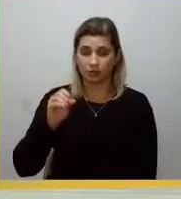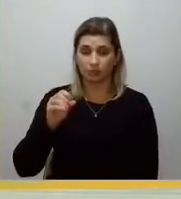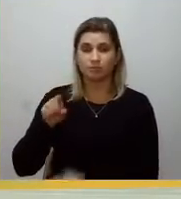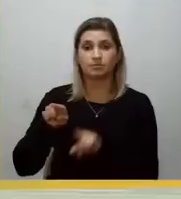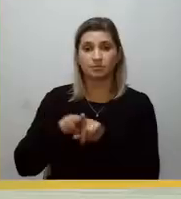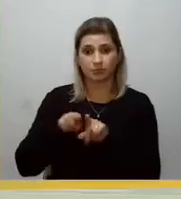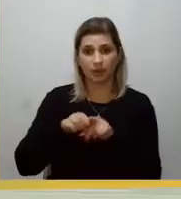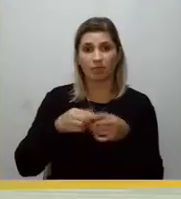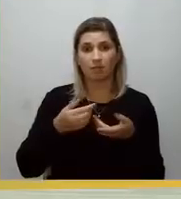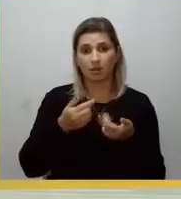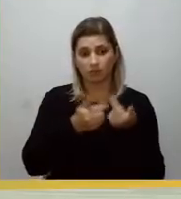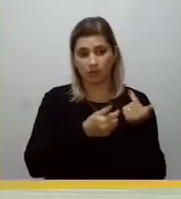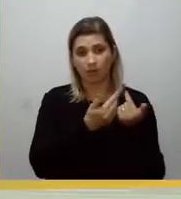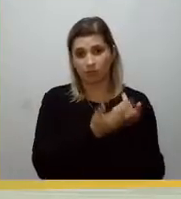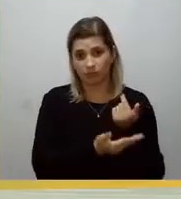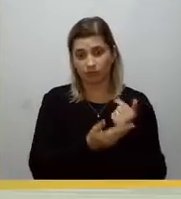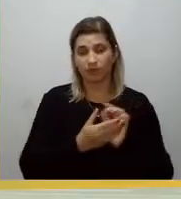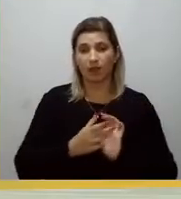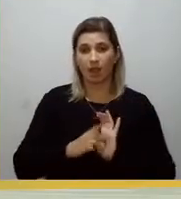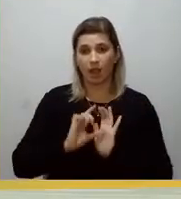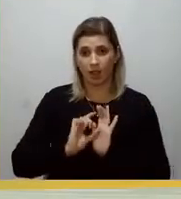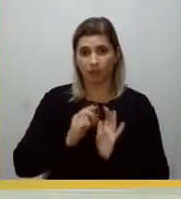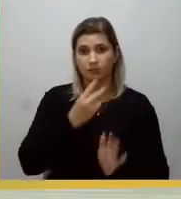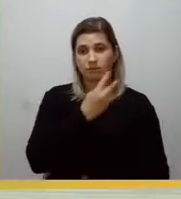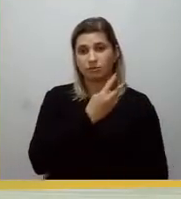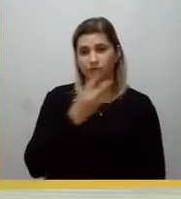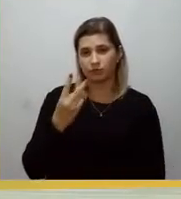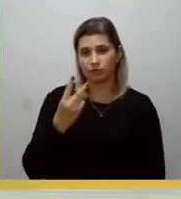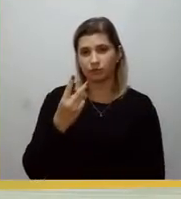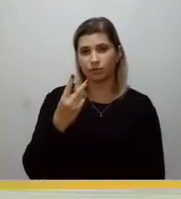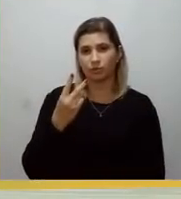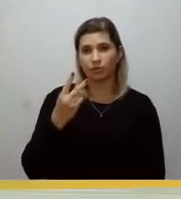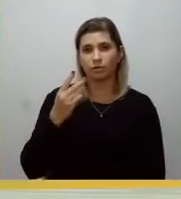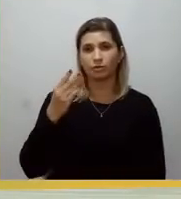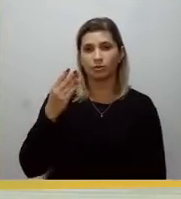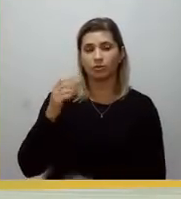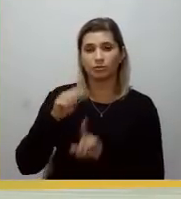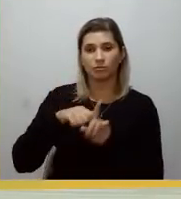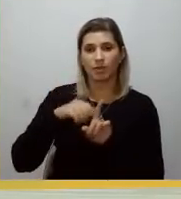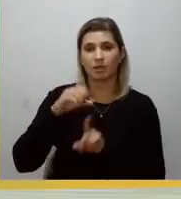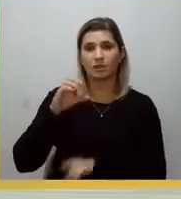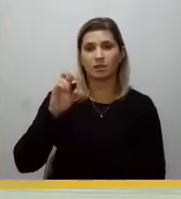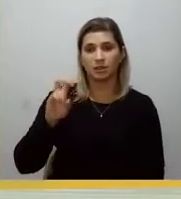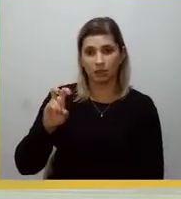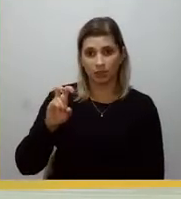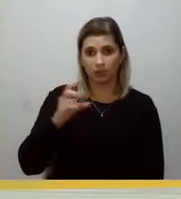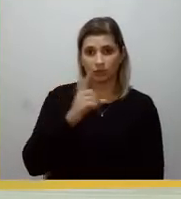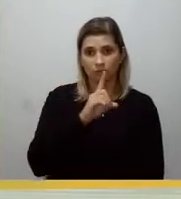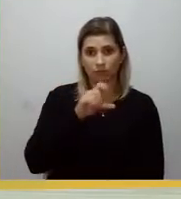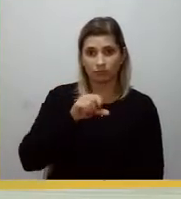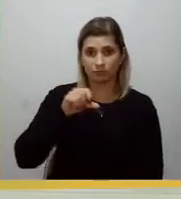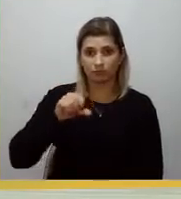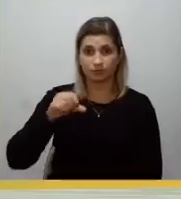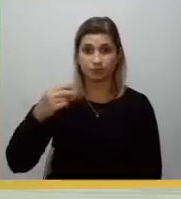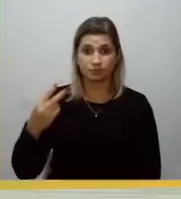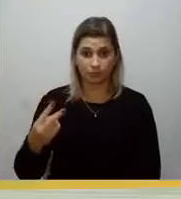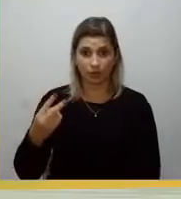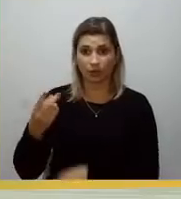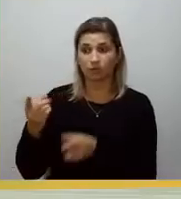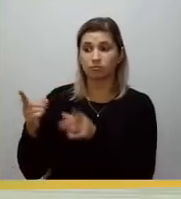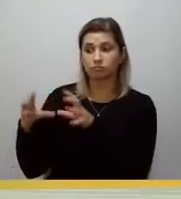eles, em 22 de 5 de 1995, eles viraram sócios da empresa Serrana. Então,